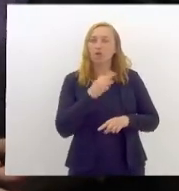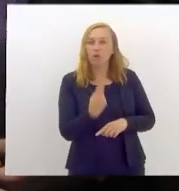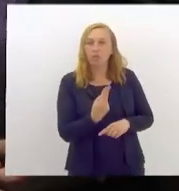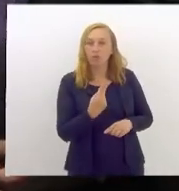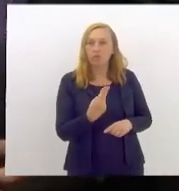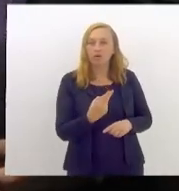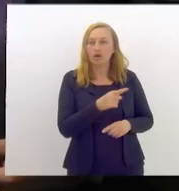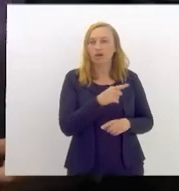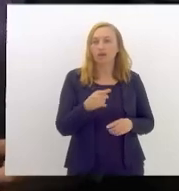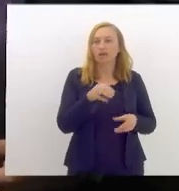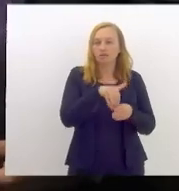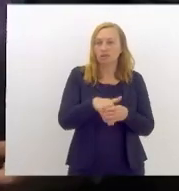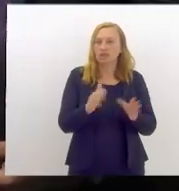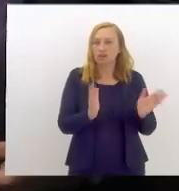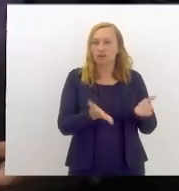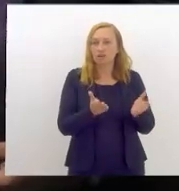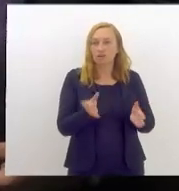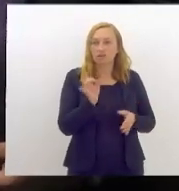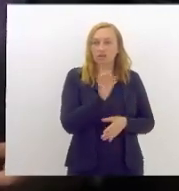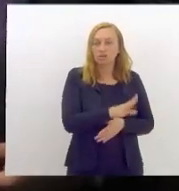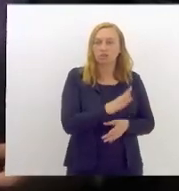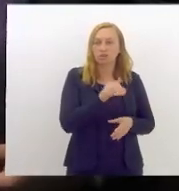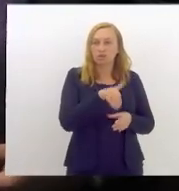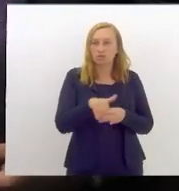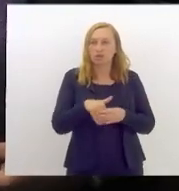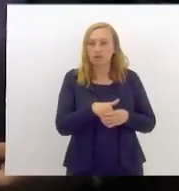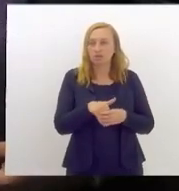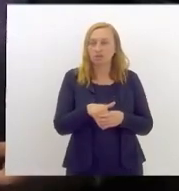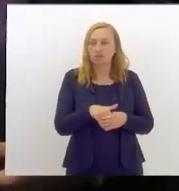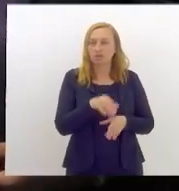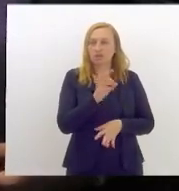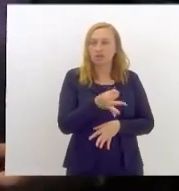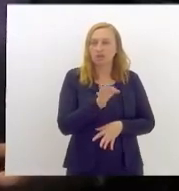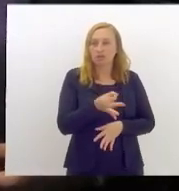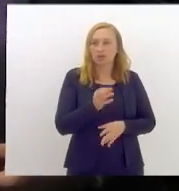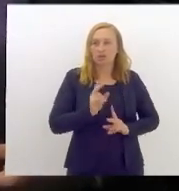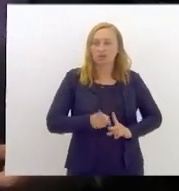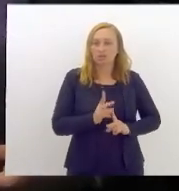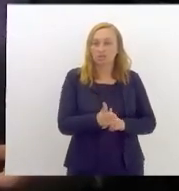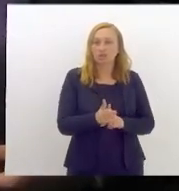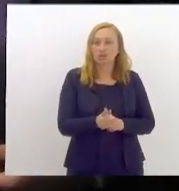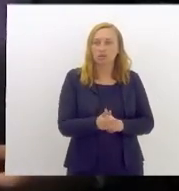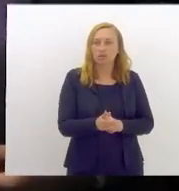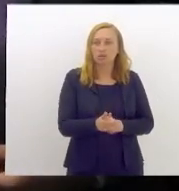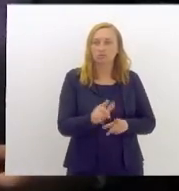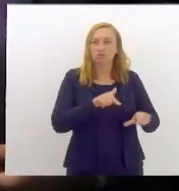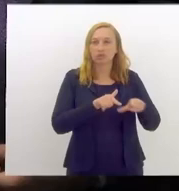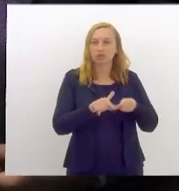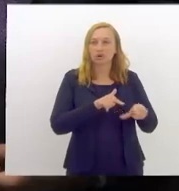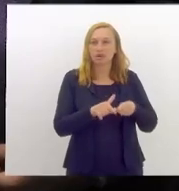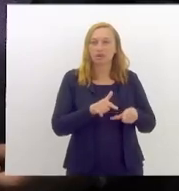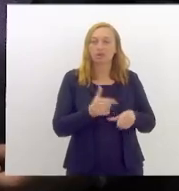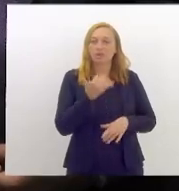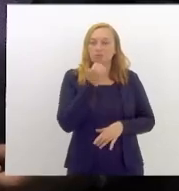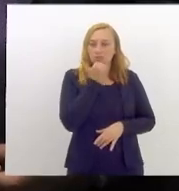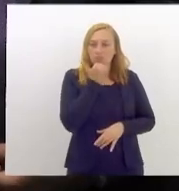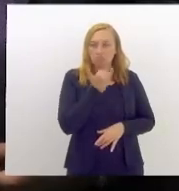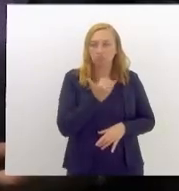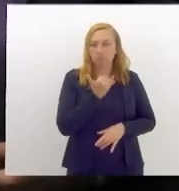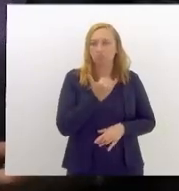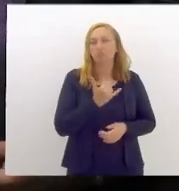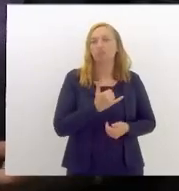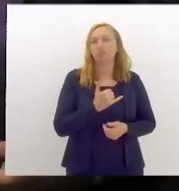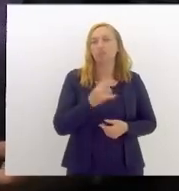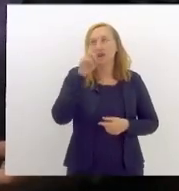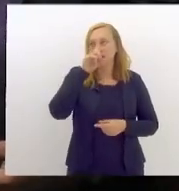sejam aqueles que votaram agora nesta última eleição com a confecção de continuaríamos o trabalho me desculpa